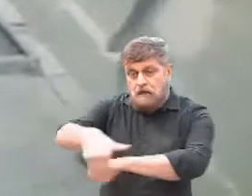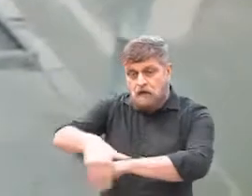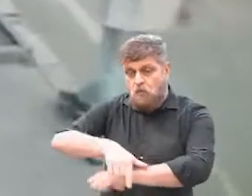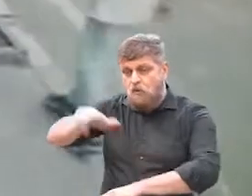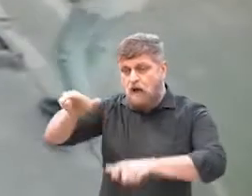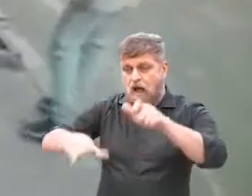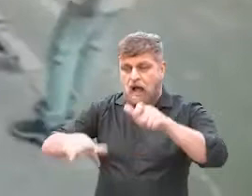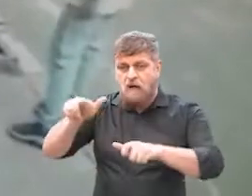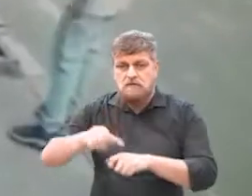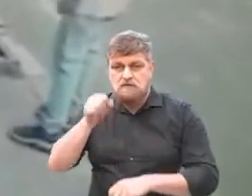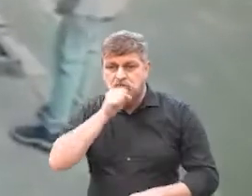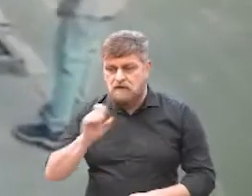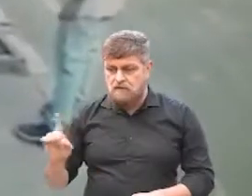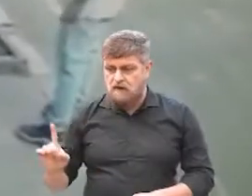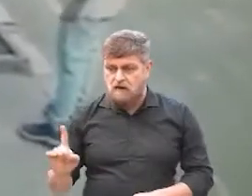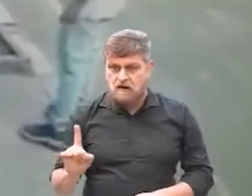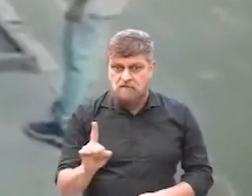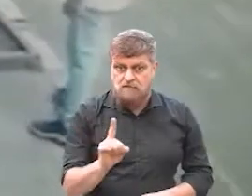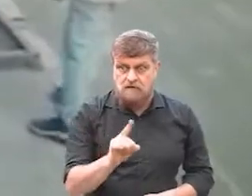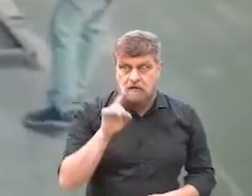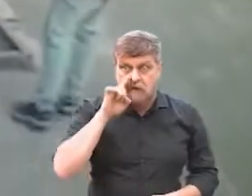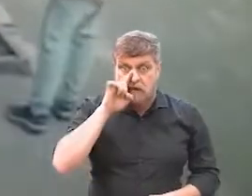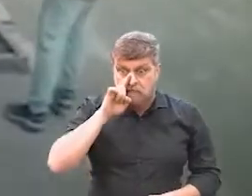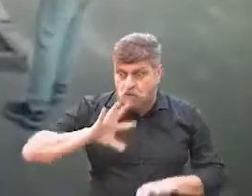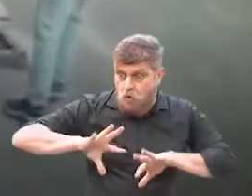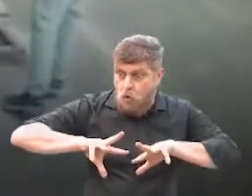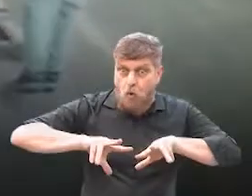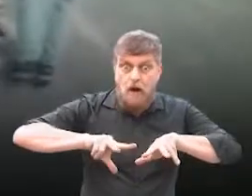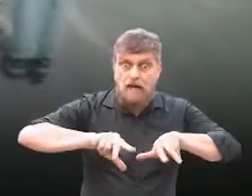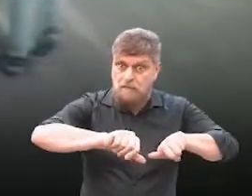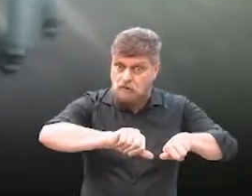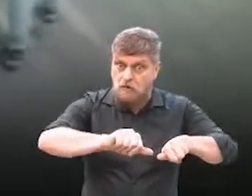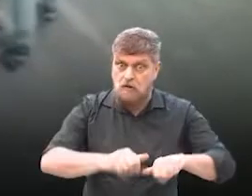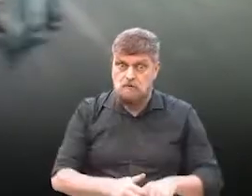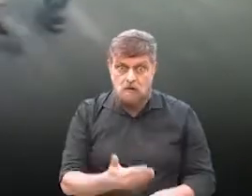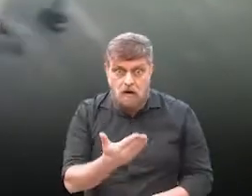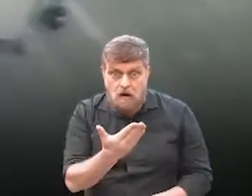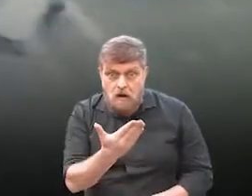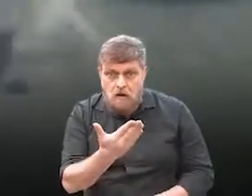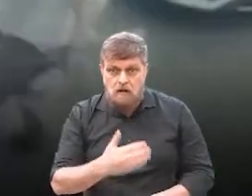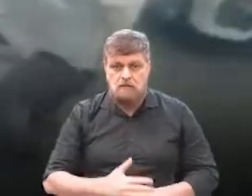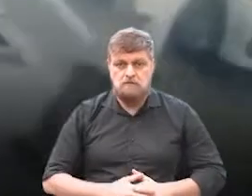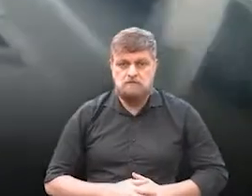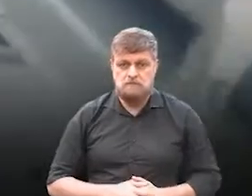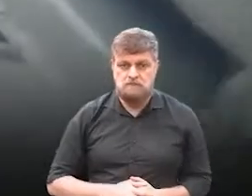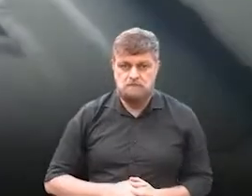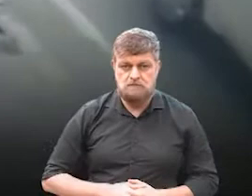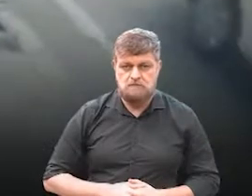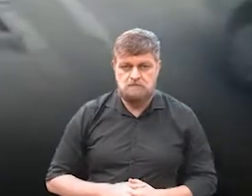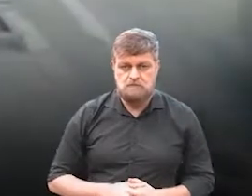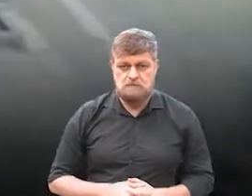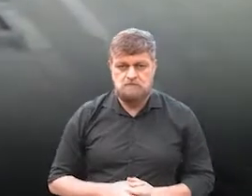Na rua, os idosos também estão vulneráveis, seja pela ação de criminosos